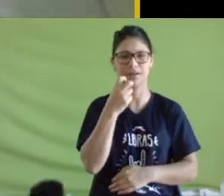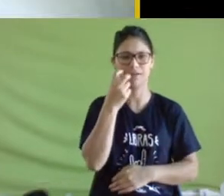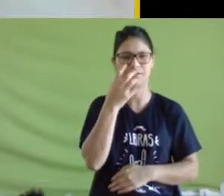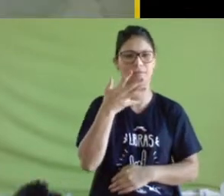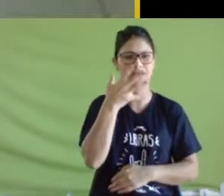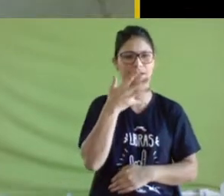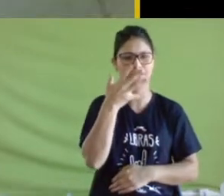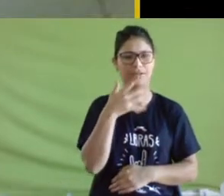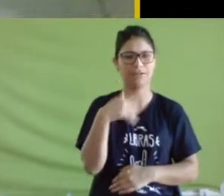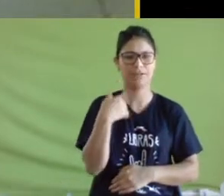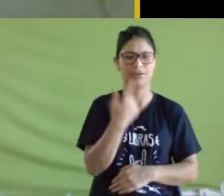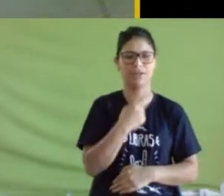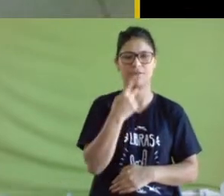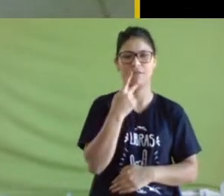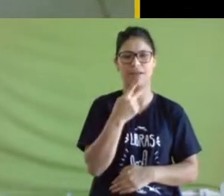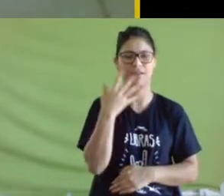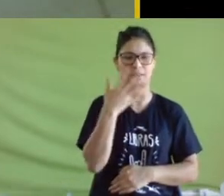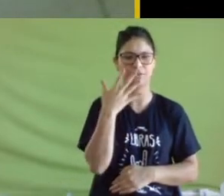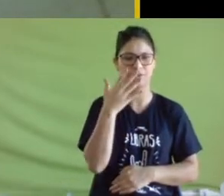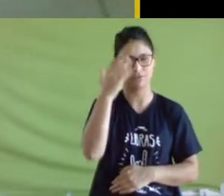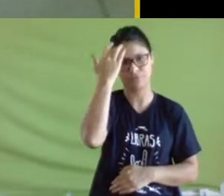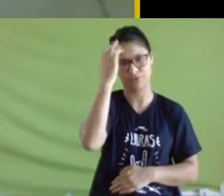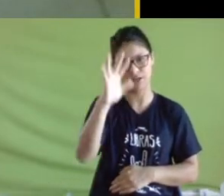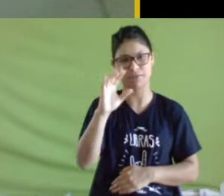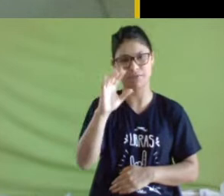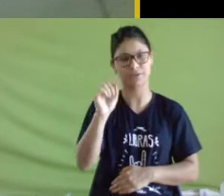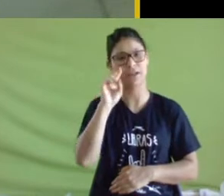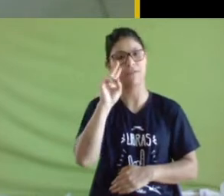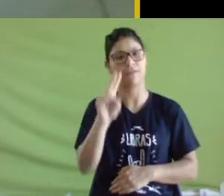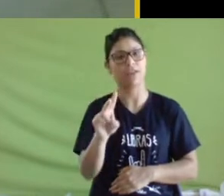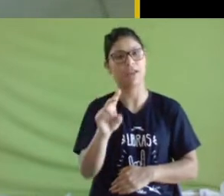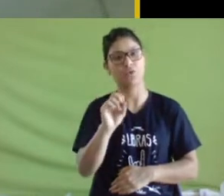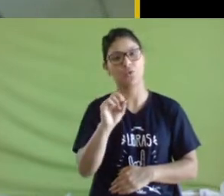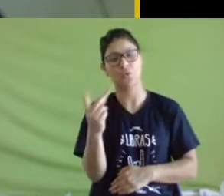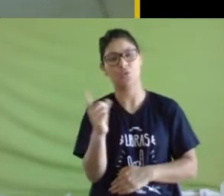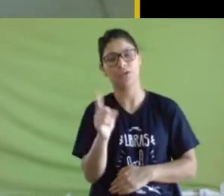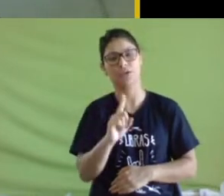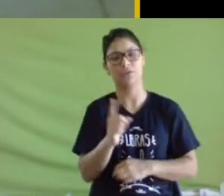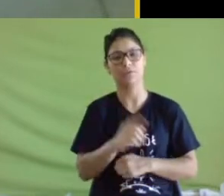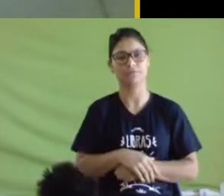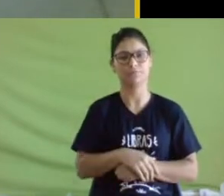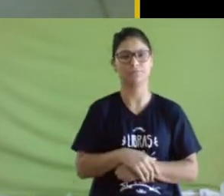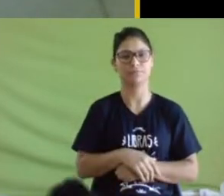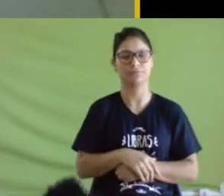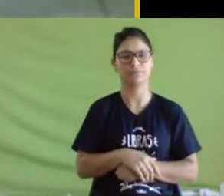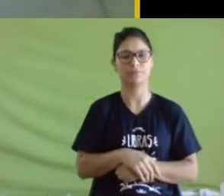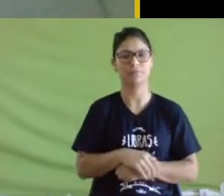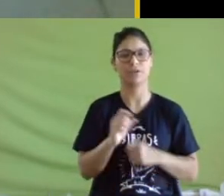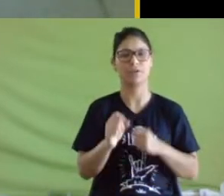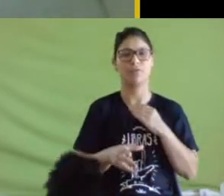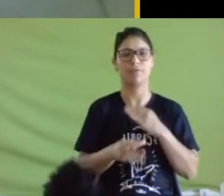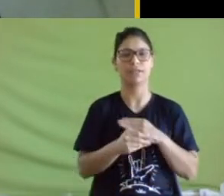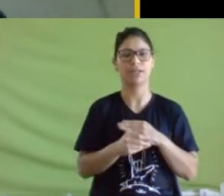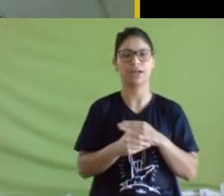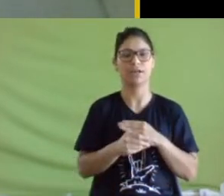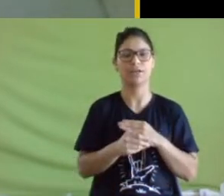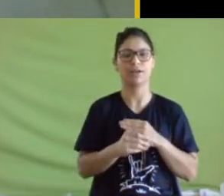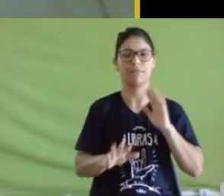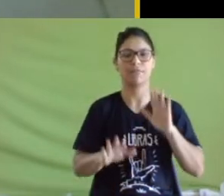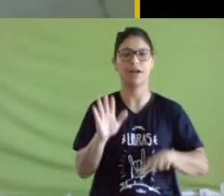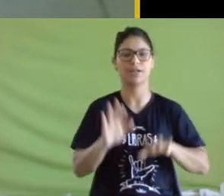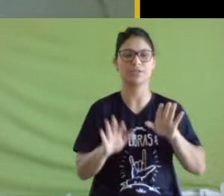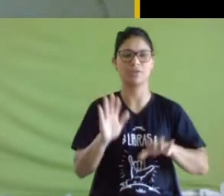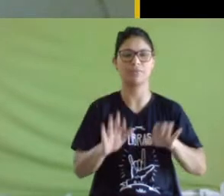gente fica falando aqui, não sabe se tem gente vendo ou não, mas pelo que comentaram comigo, mais ou menos